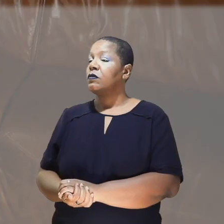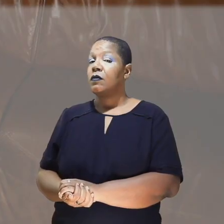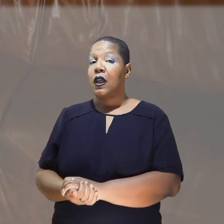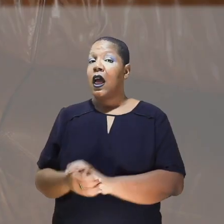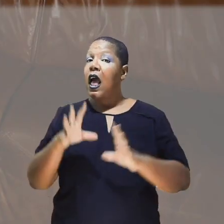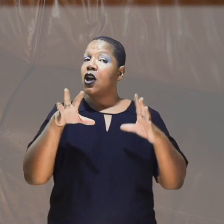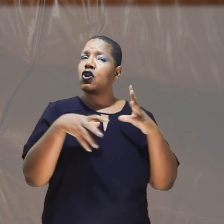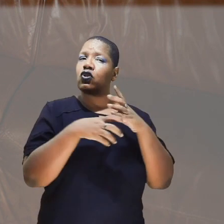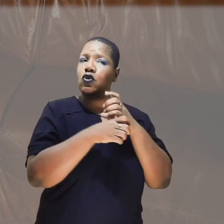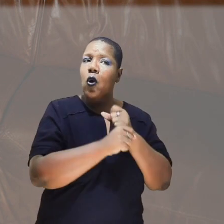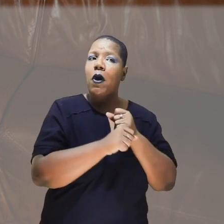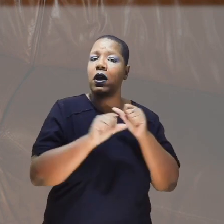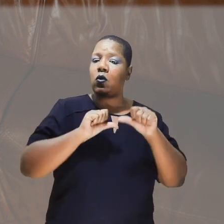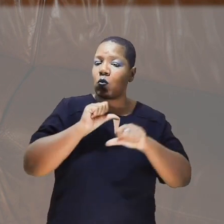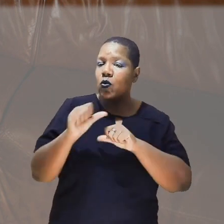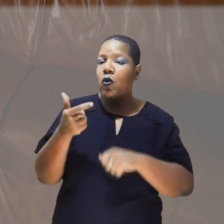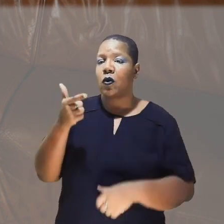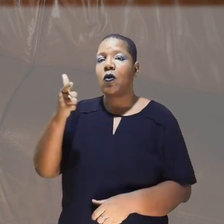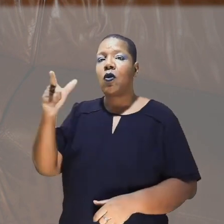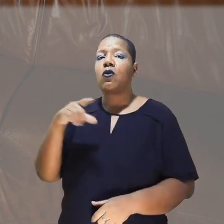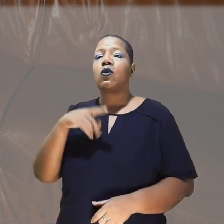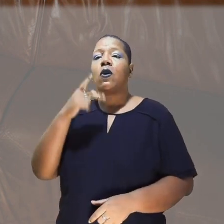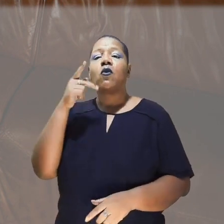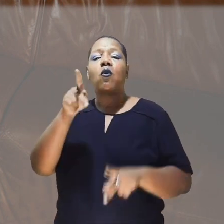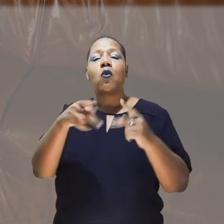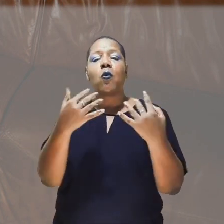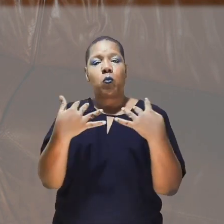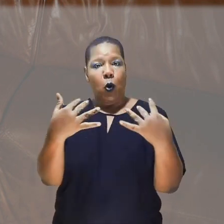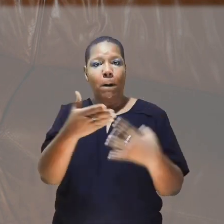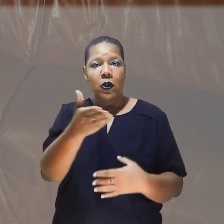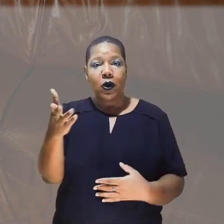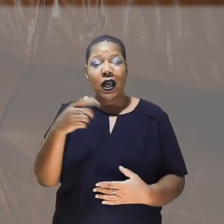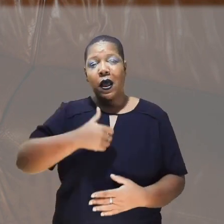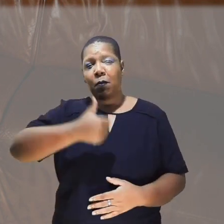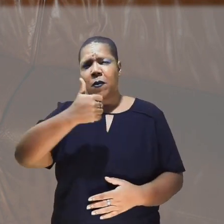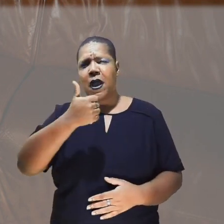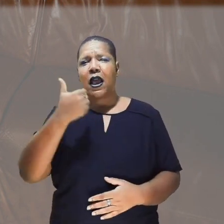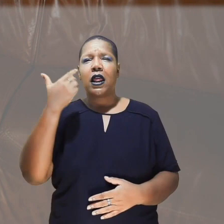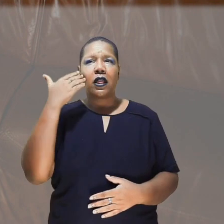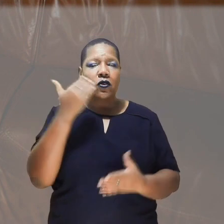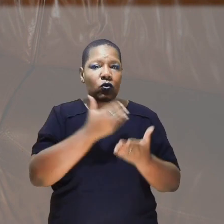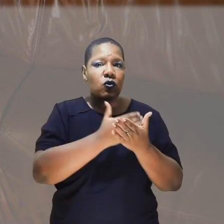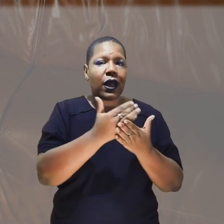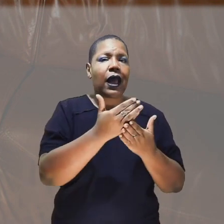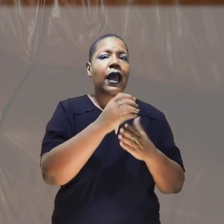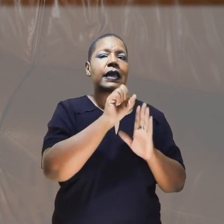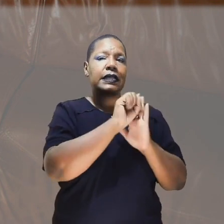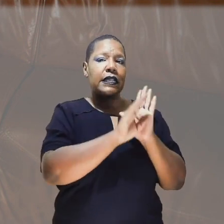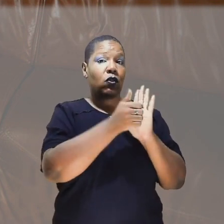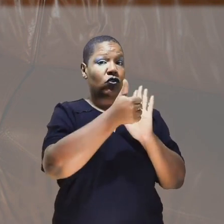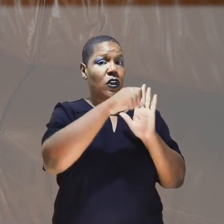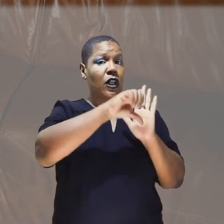Somado a isso, outra mudança de gosto do público é que a partir das primeiras décadas do século XIX, o gênero